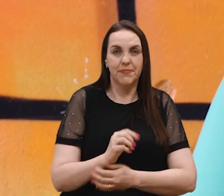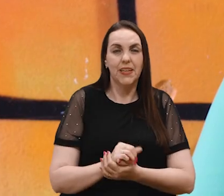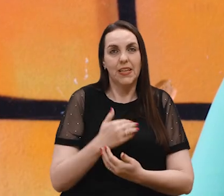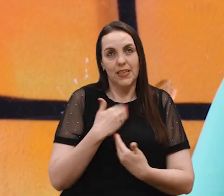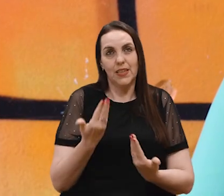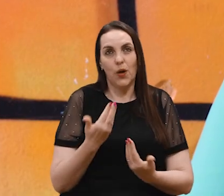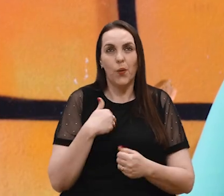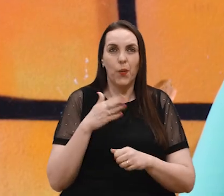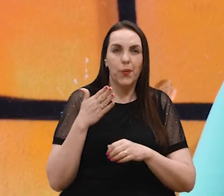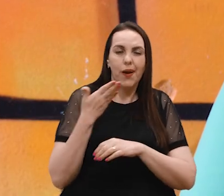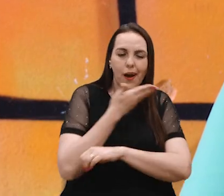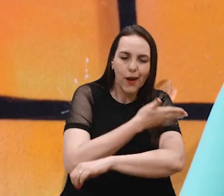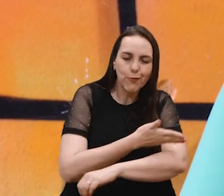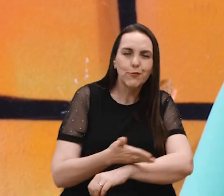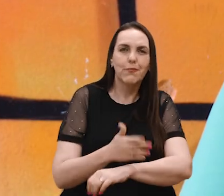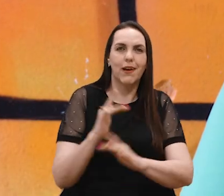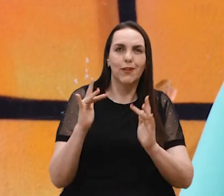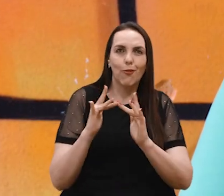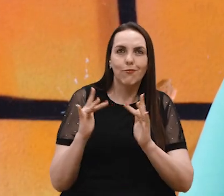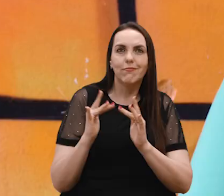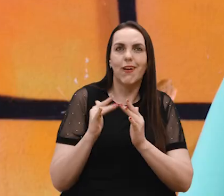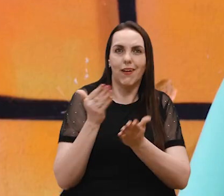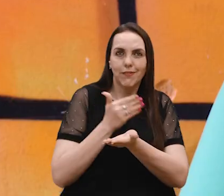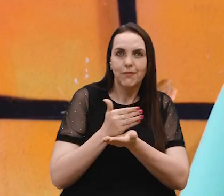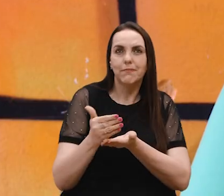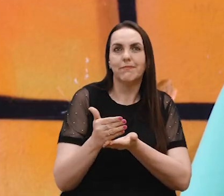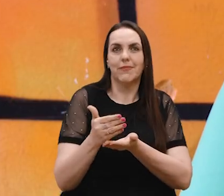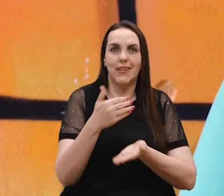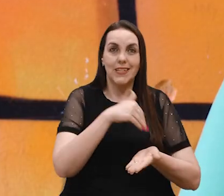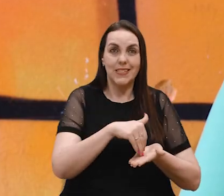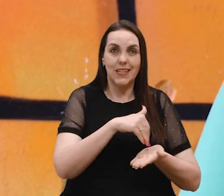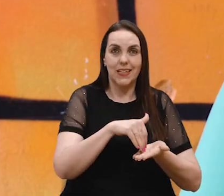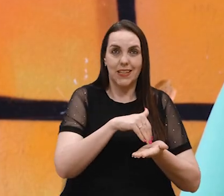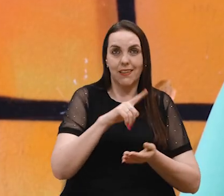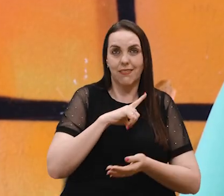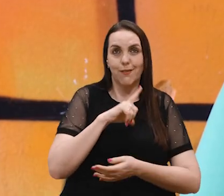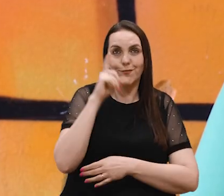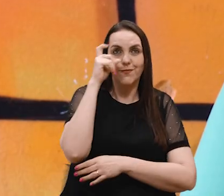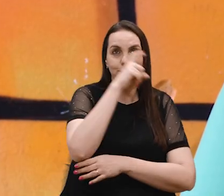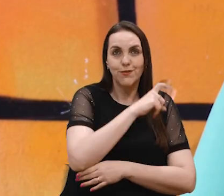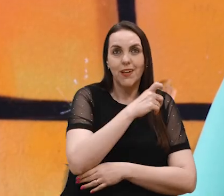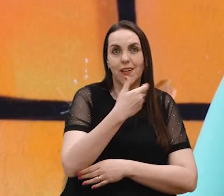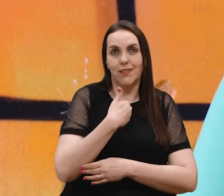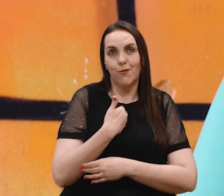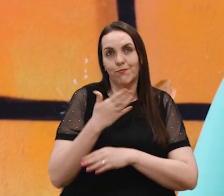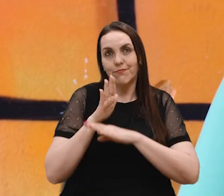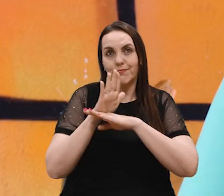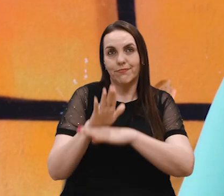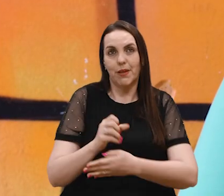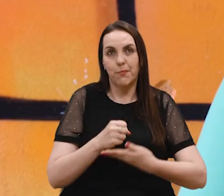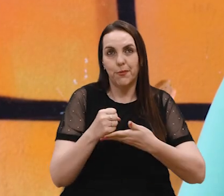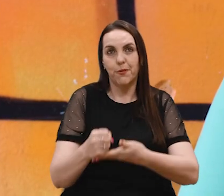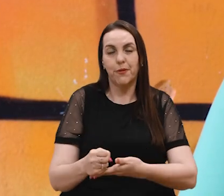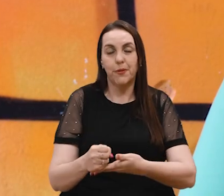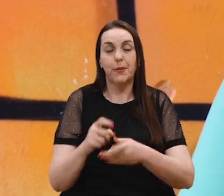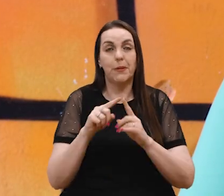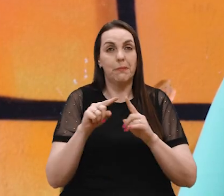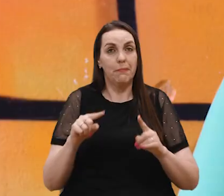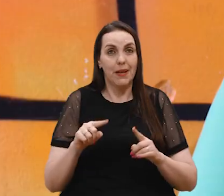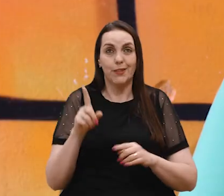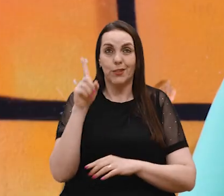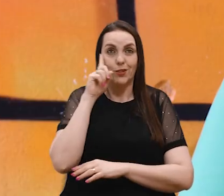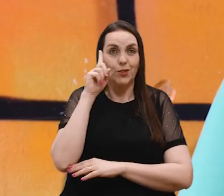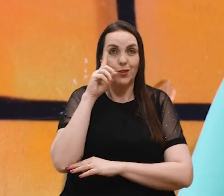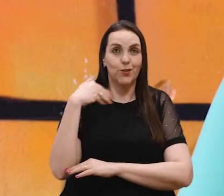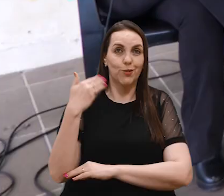eu costumo fazer esse primeiro contato quando a secretária está tendo alguma dificuldade, enfim. Mas esse enfrentamento no